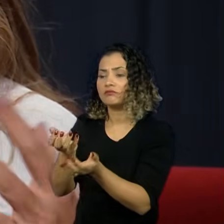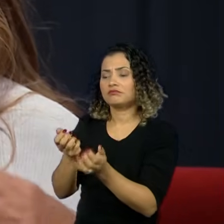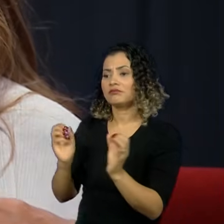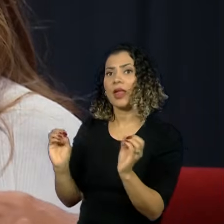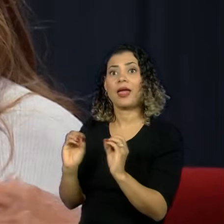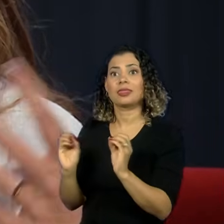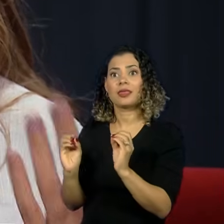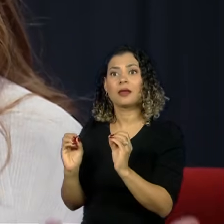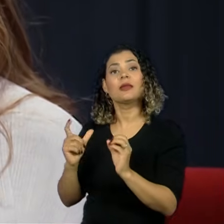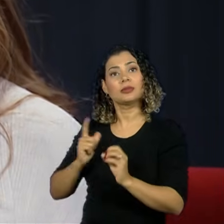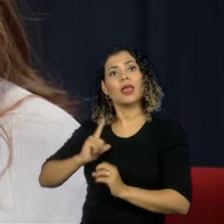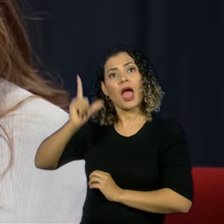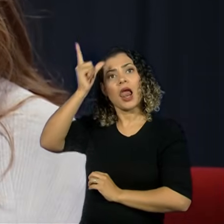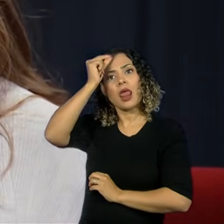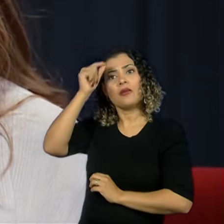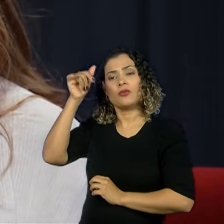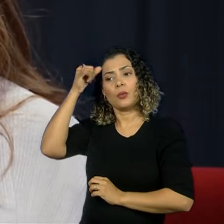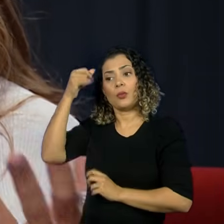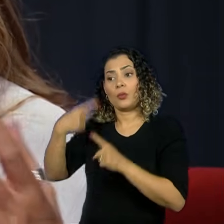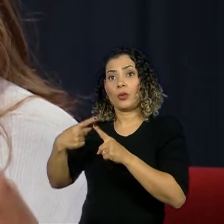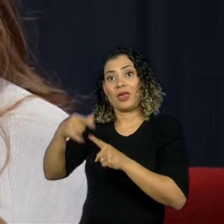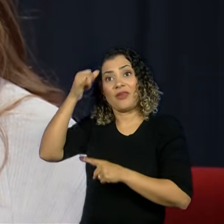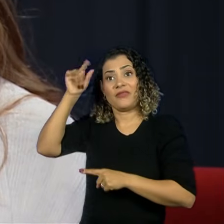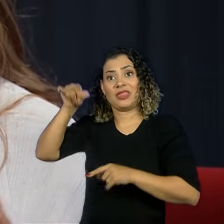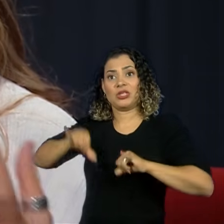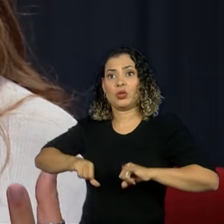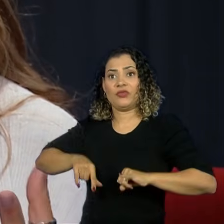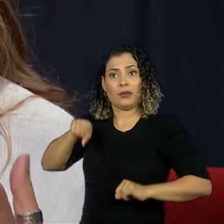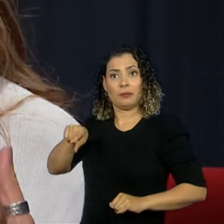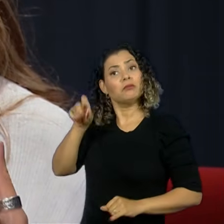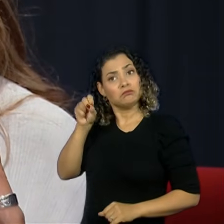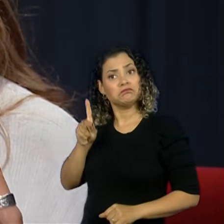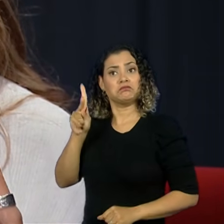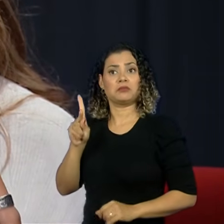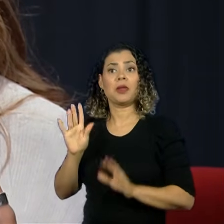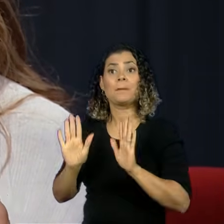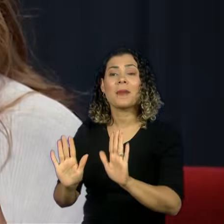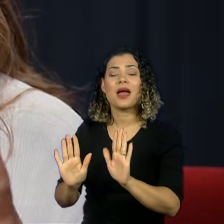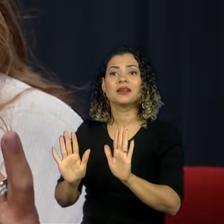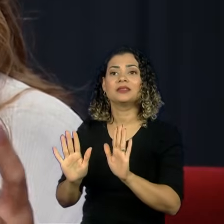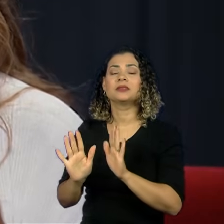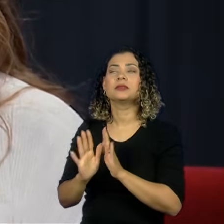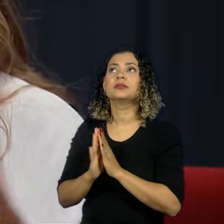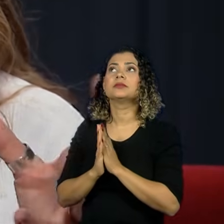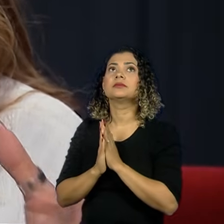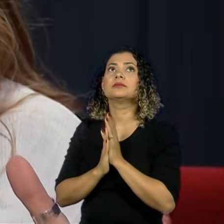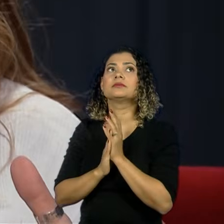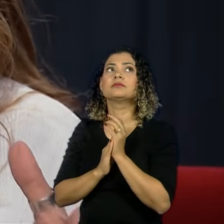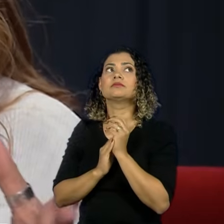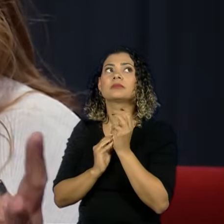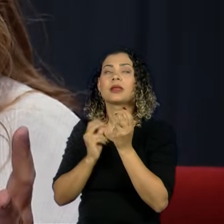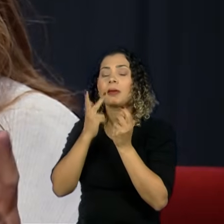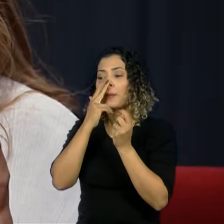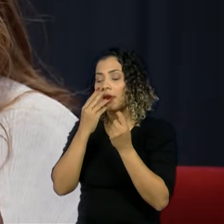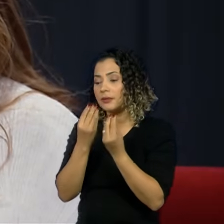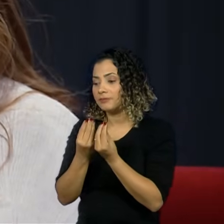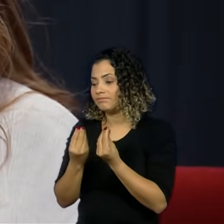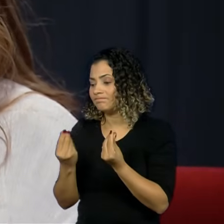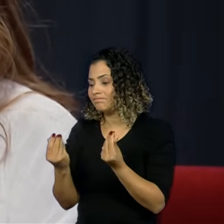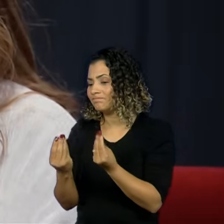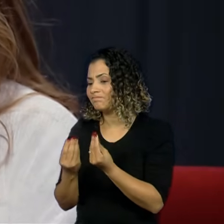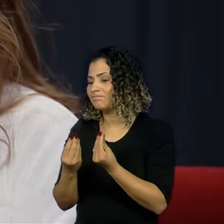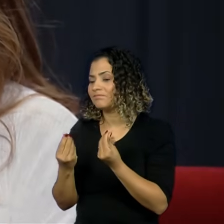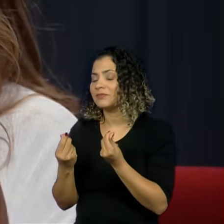espaço de alívio da pessoa não estar mais sofrendo. Mas tem o espaço do abismo, né? Você não tem